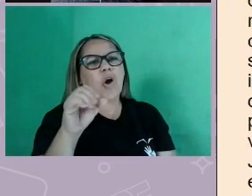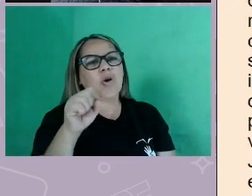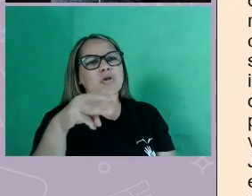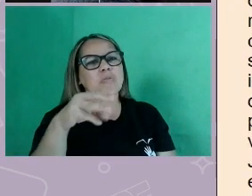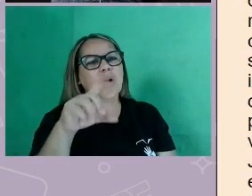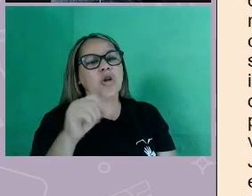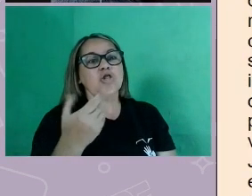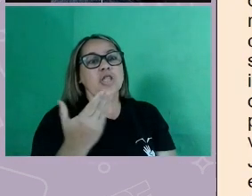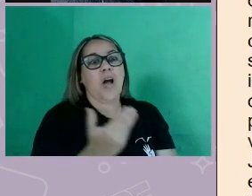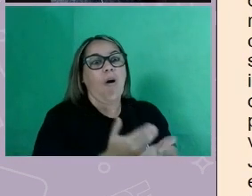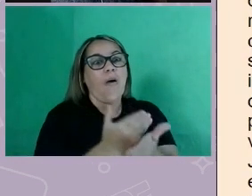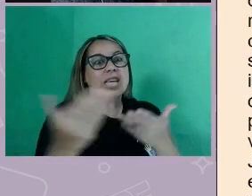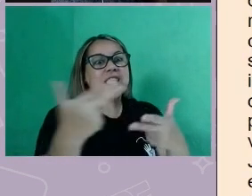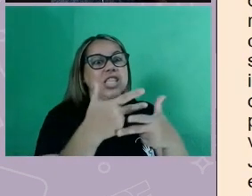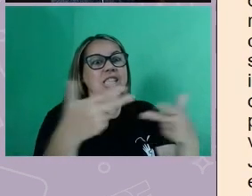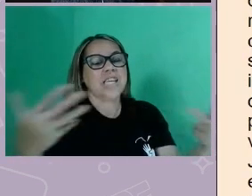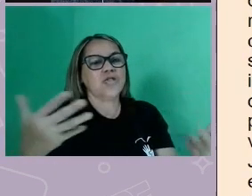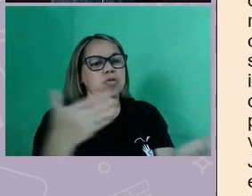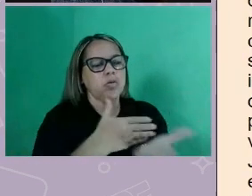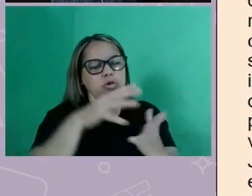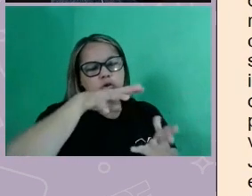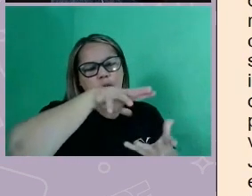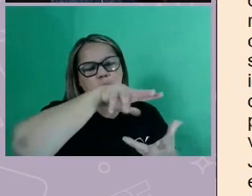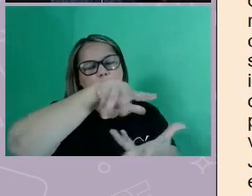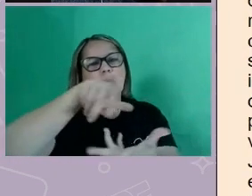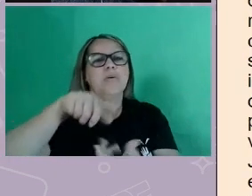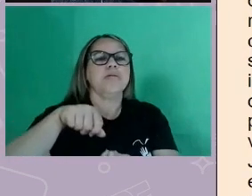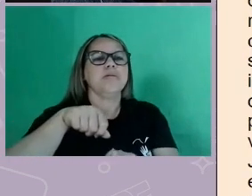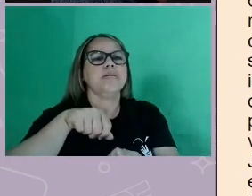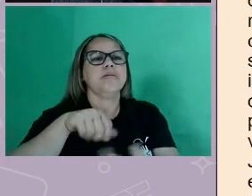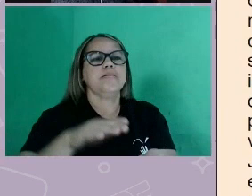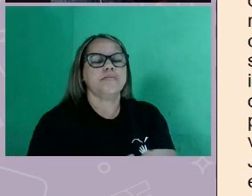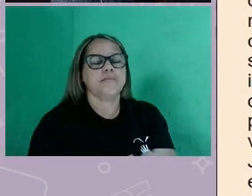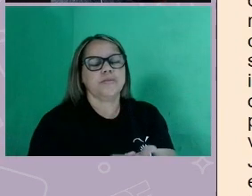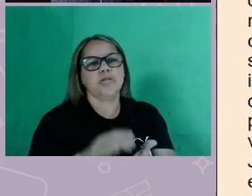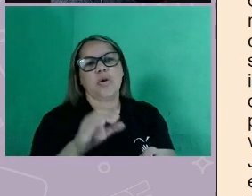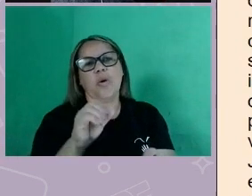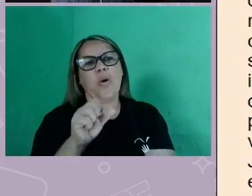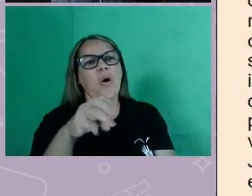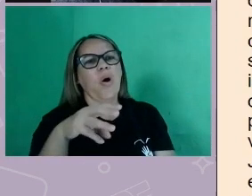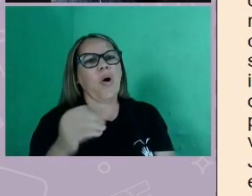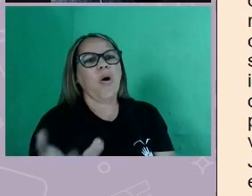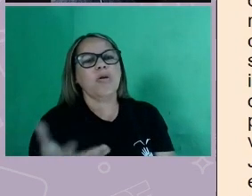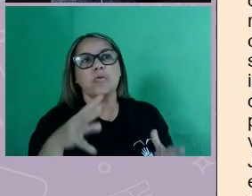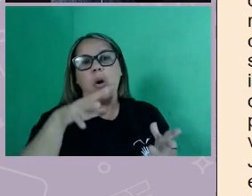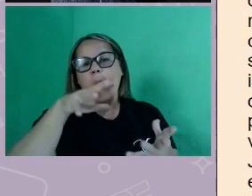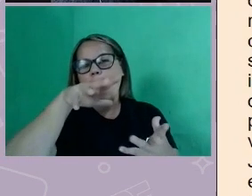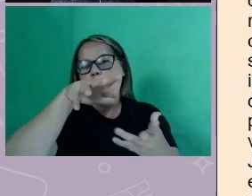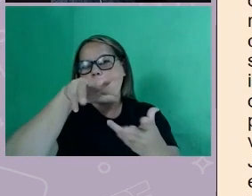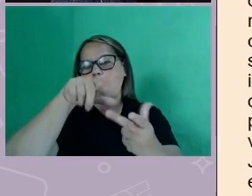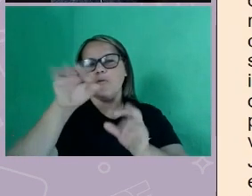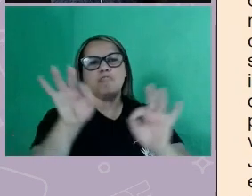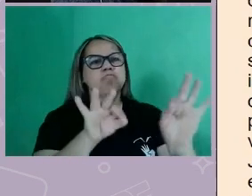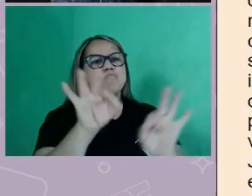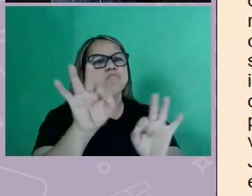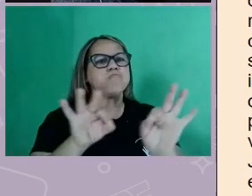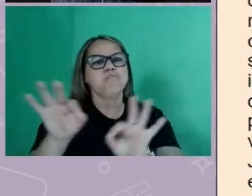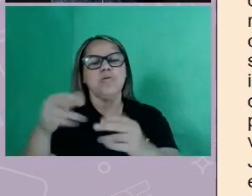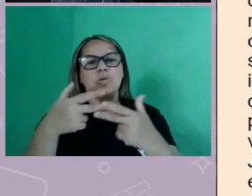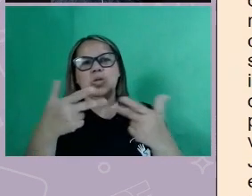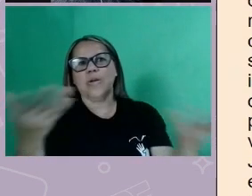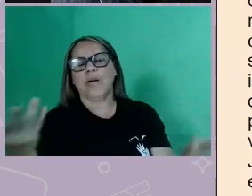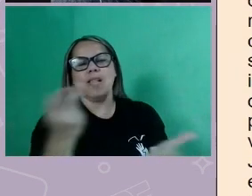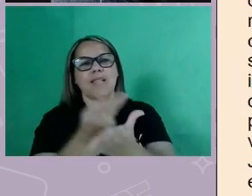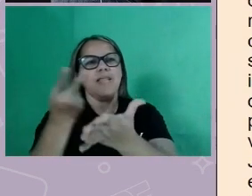origem das coisas a origem do mundo ordenado desse cosmos cosmos quer dizer o mundo ordenado dos fenômenos físicos